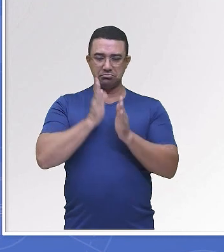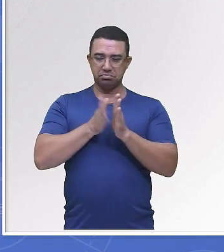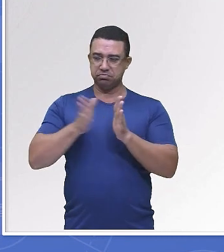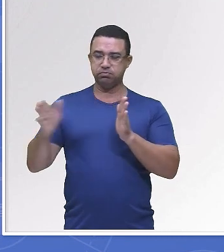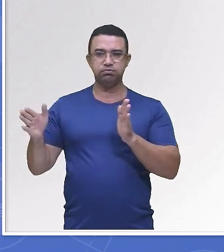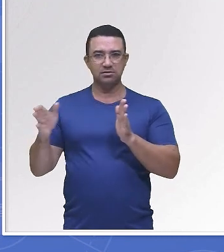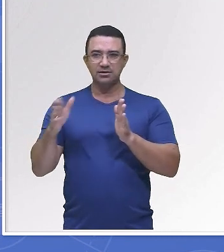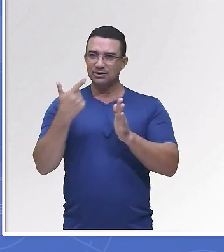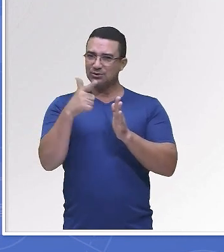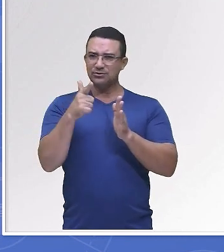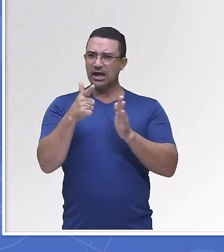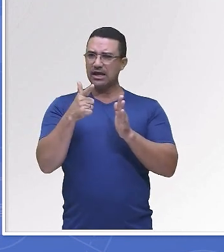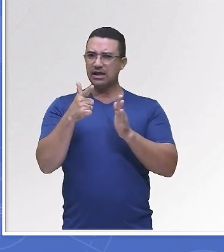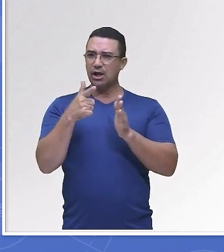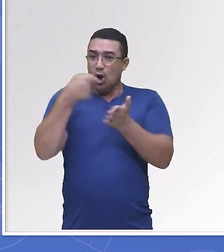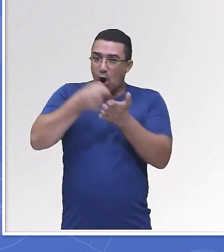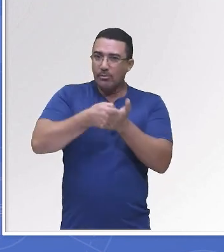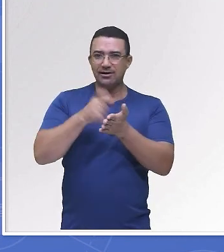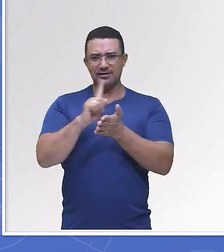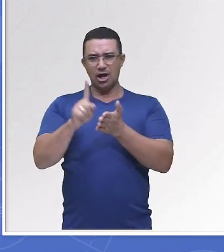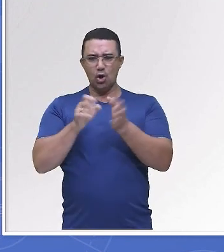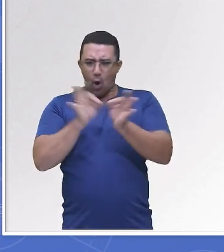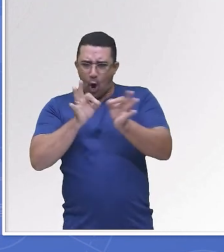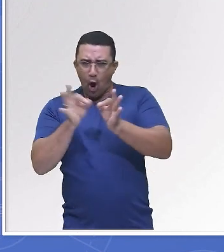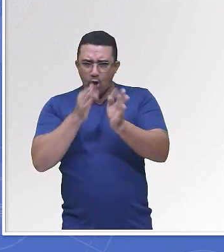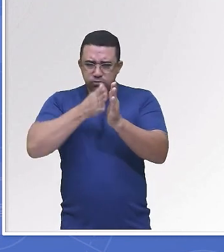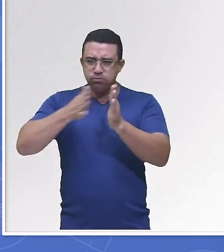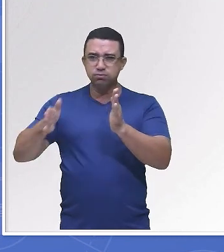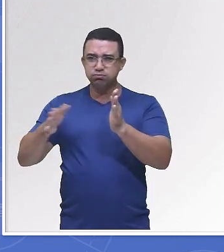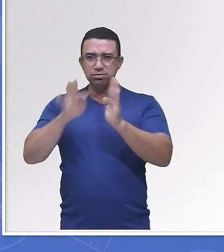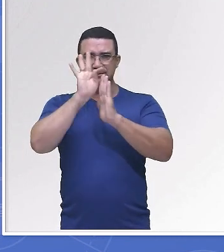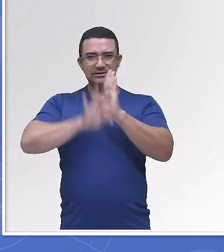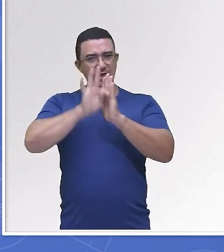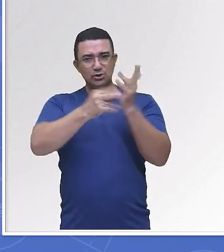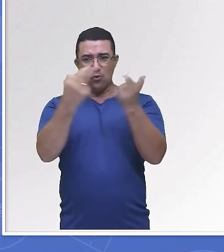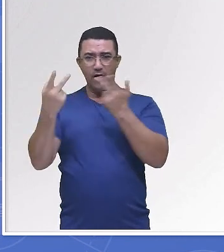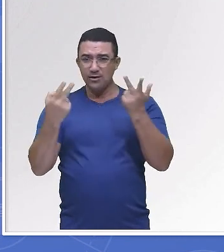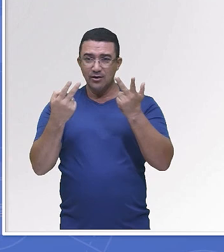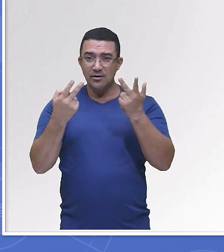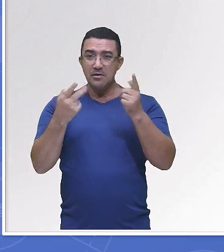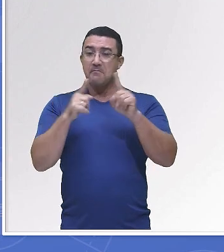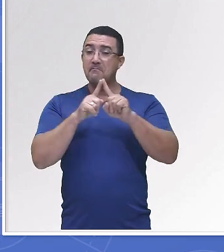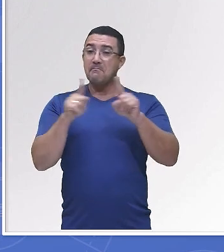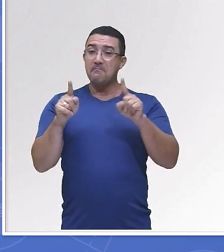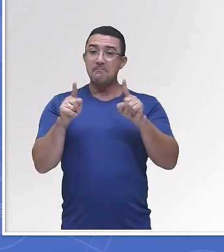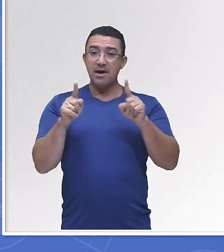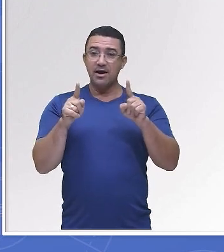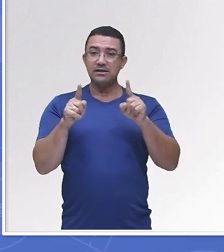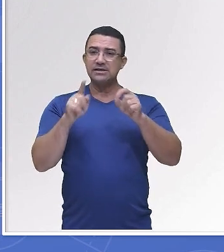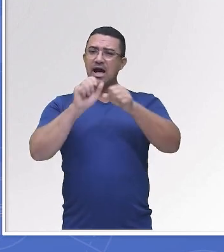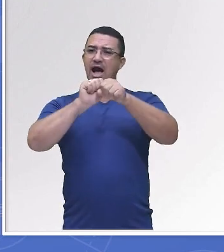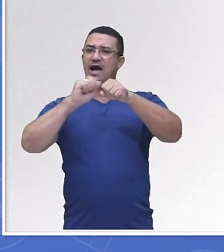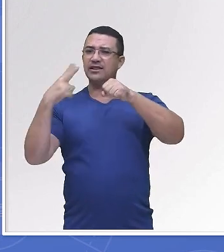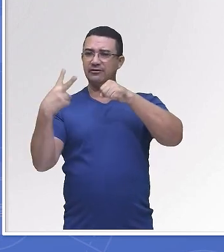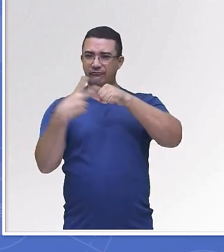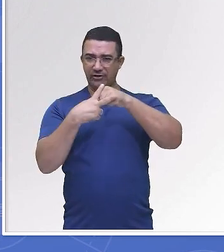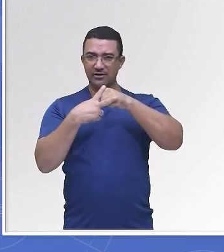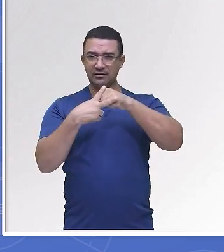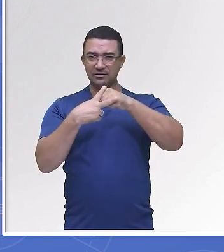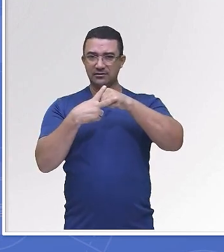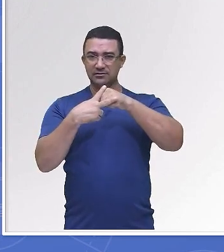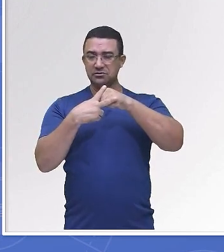apresentar a alternativa na ordem em que aparece no texto. Mas como esse advérbio respectivamente não